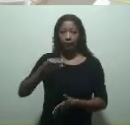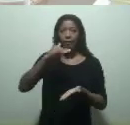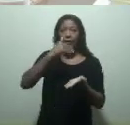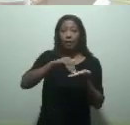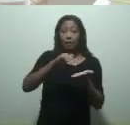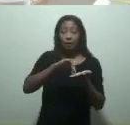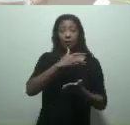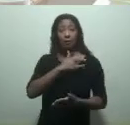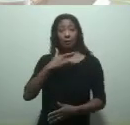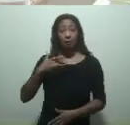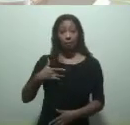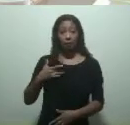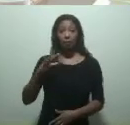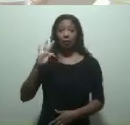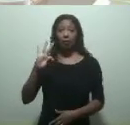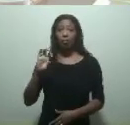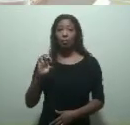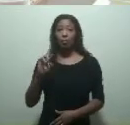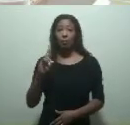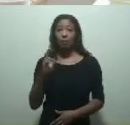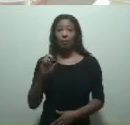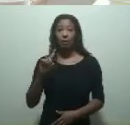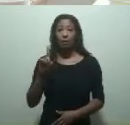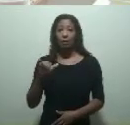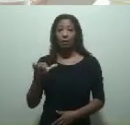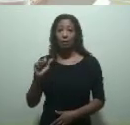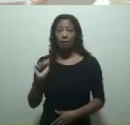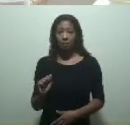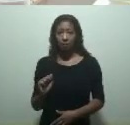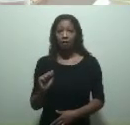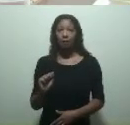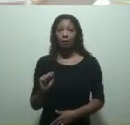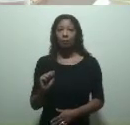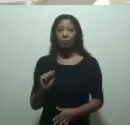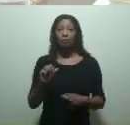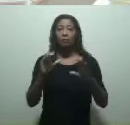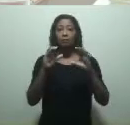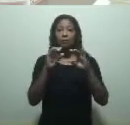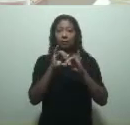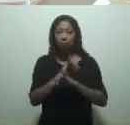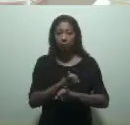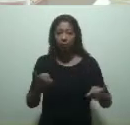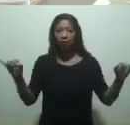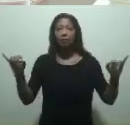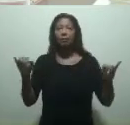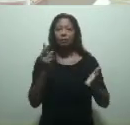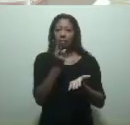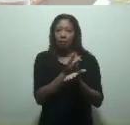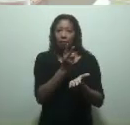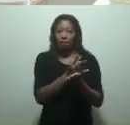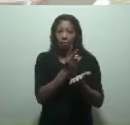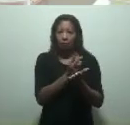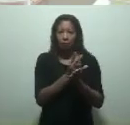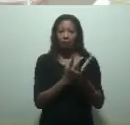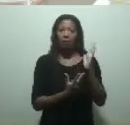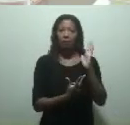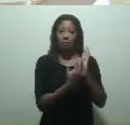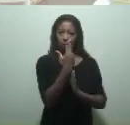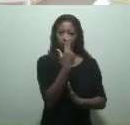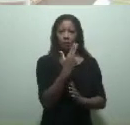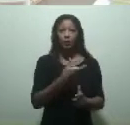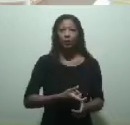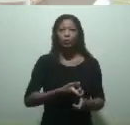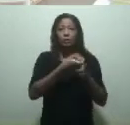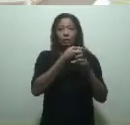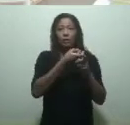saúde, Terezinha Rego, comunicando que mantém a suspensão das cirurgias eletivas, voltando apenas